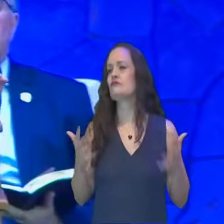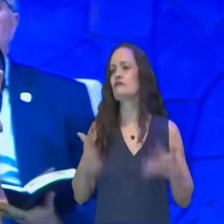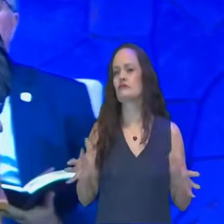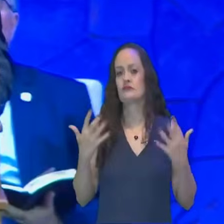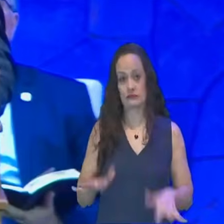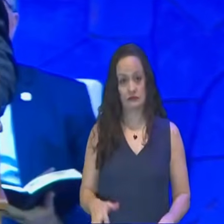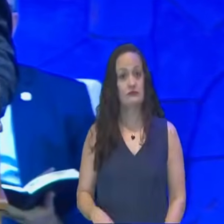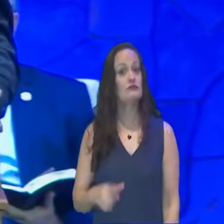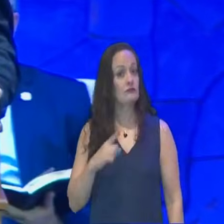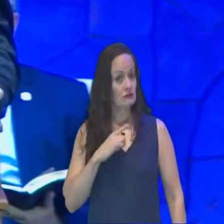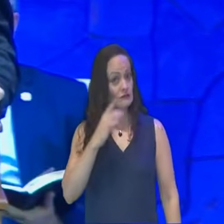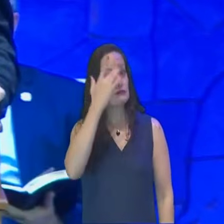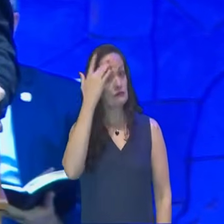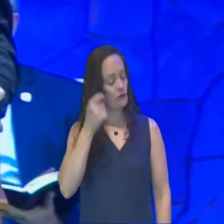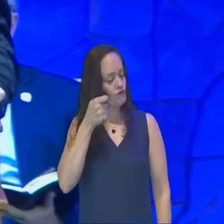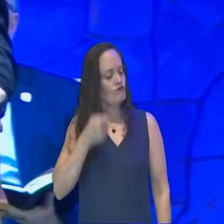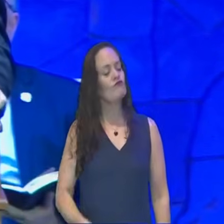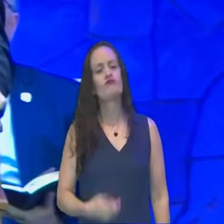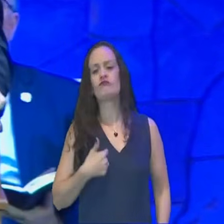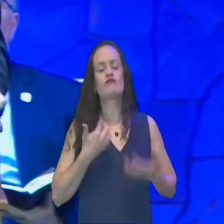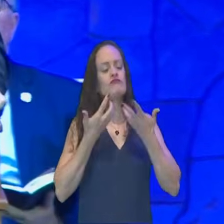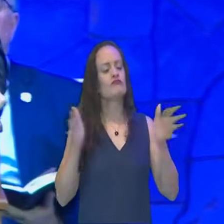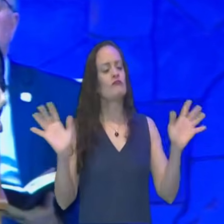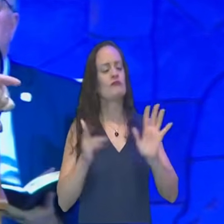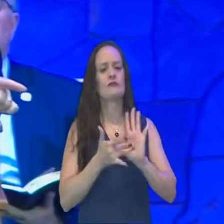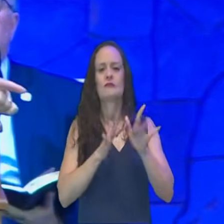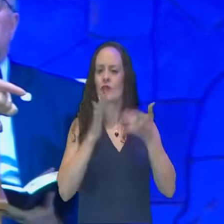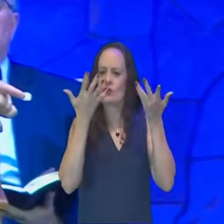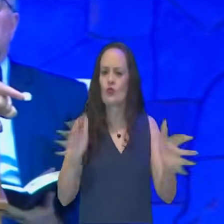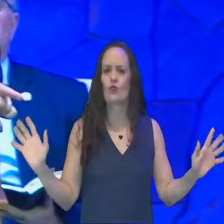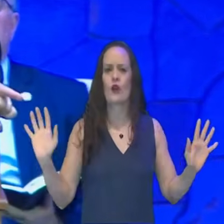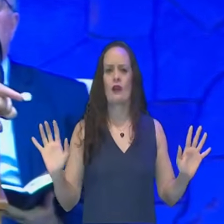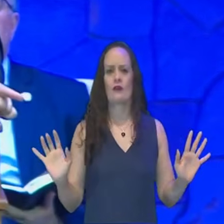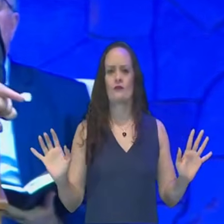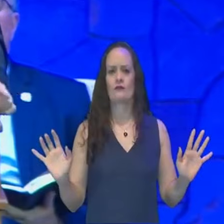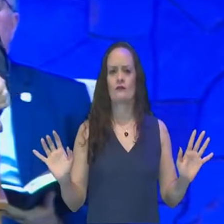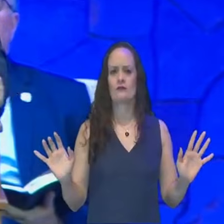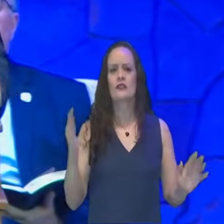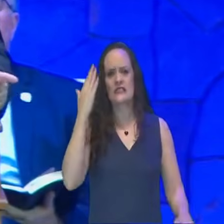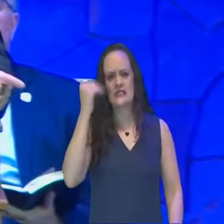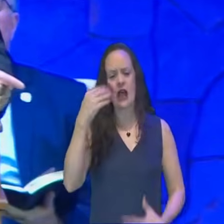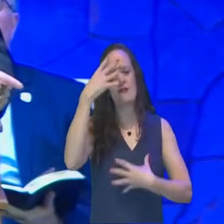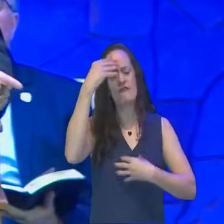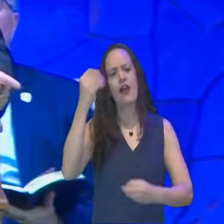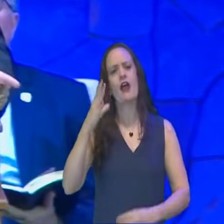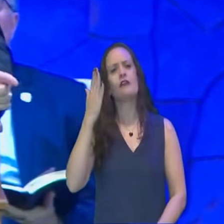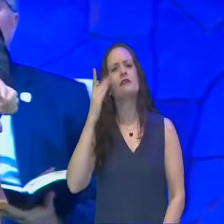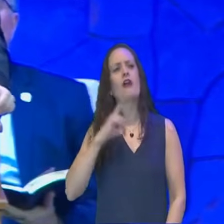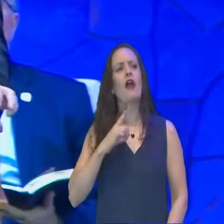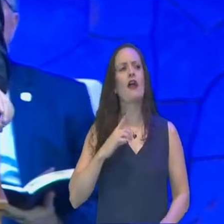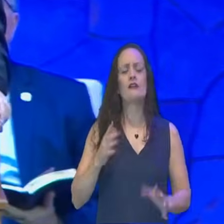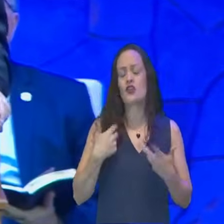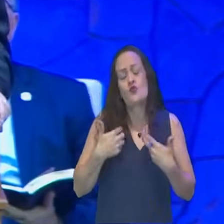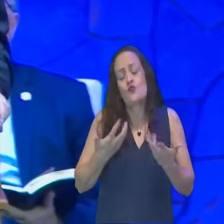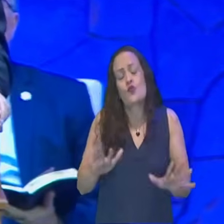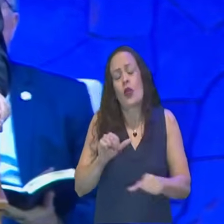Pessoas que têm a convicção da realidade do inferno e que não buscam mudar essa realidade.